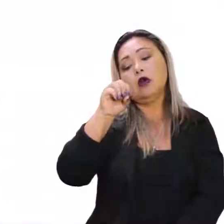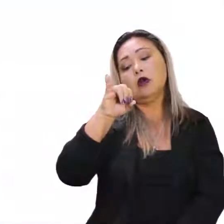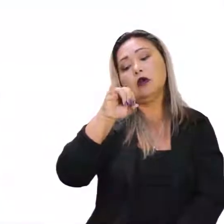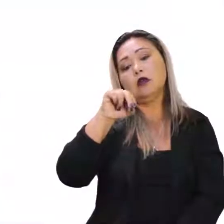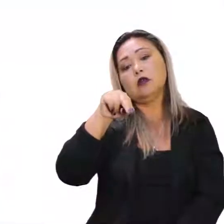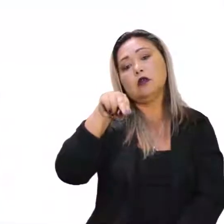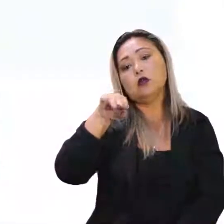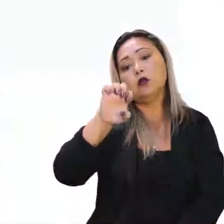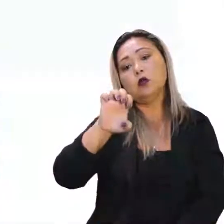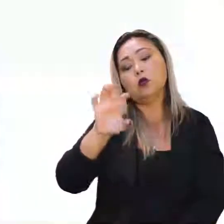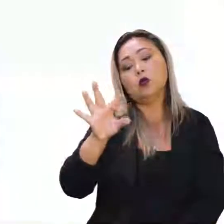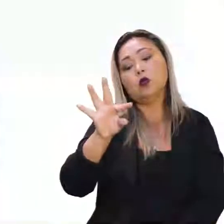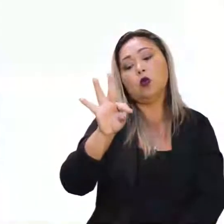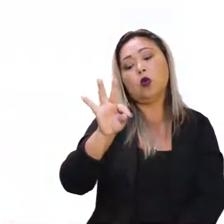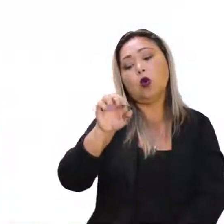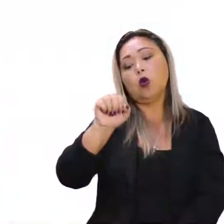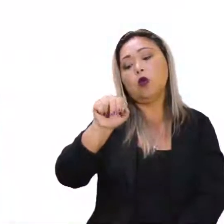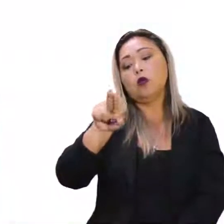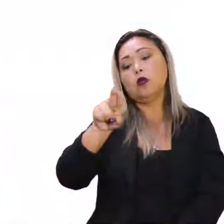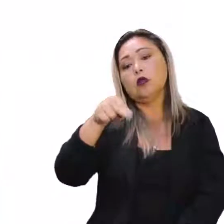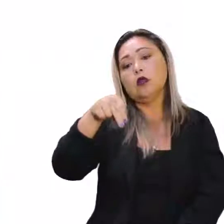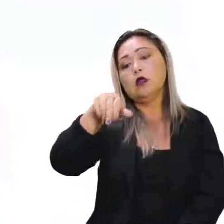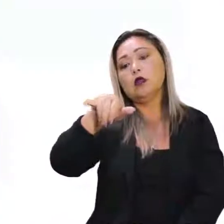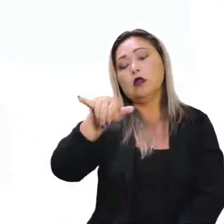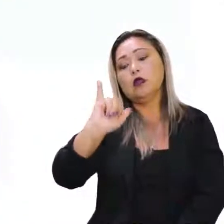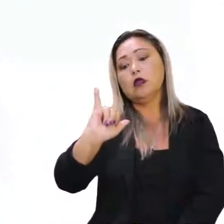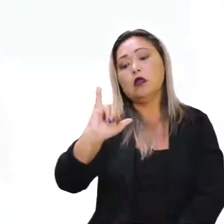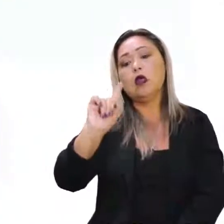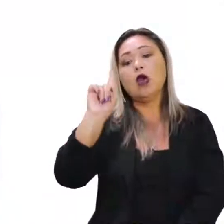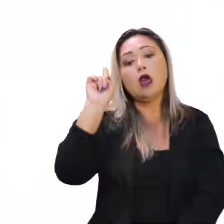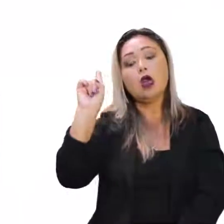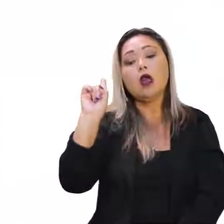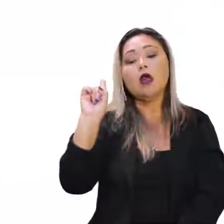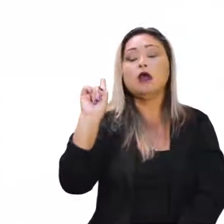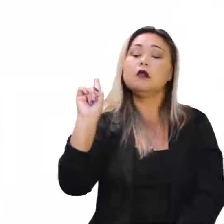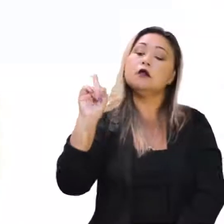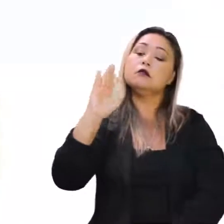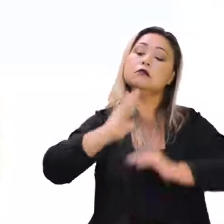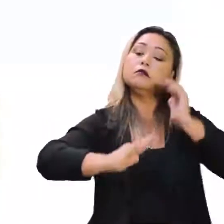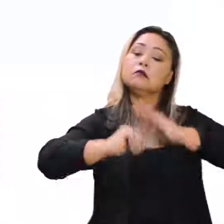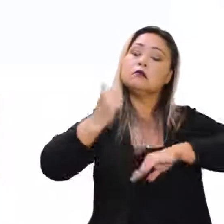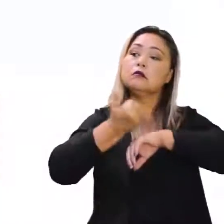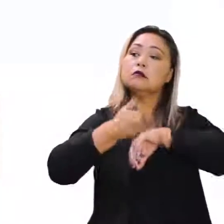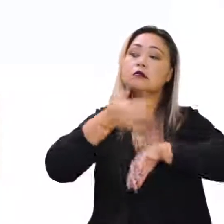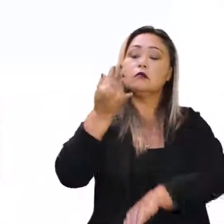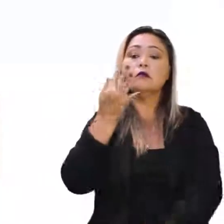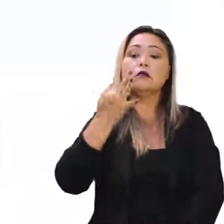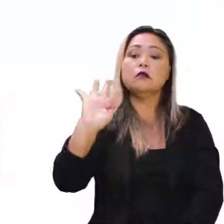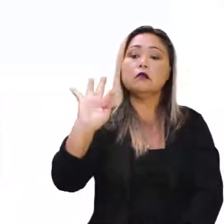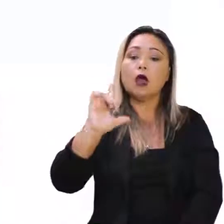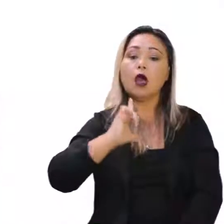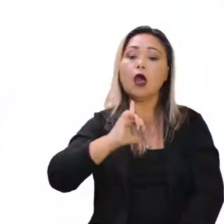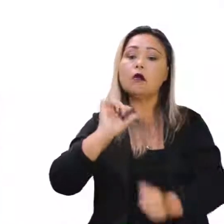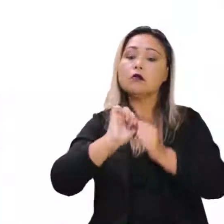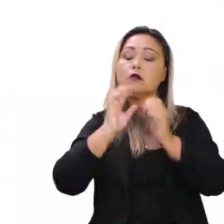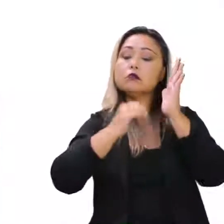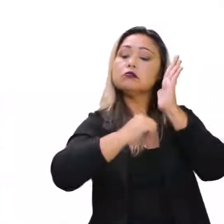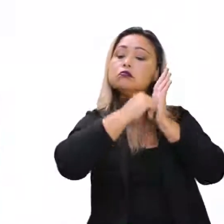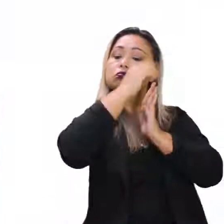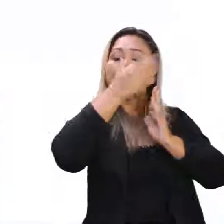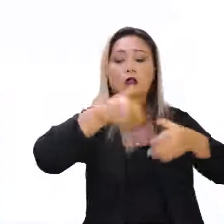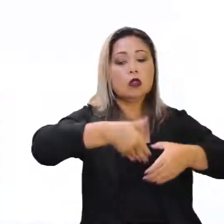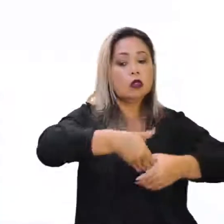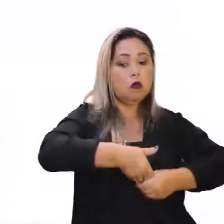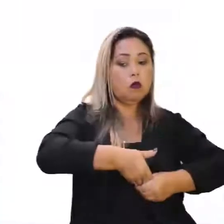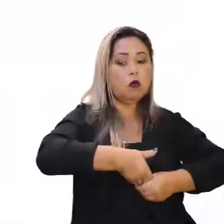Taunay, ele era um artista francês requisitado na corte de Napoleão para pintar cenas da batalha, além de ter participado